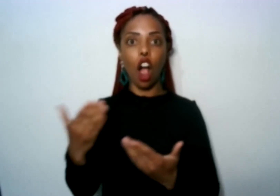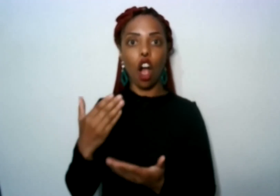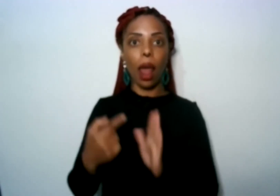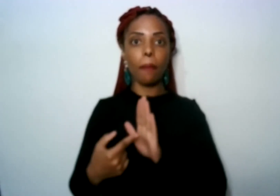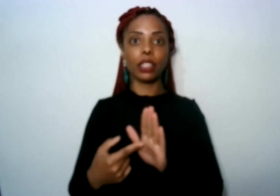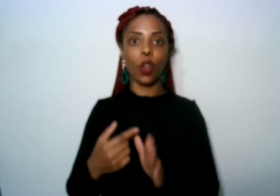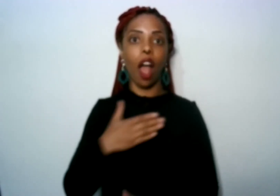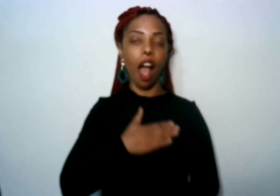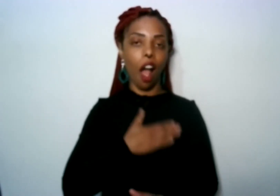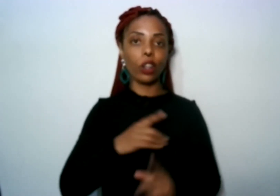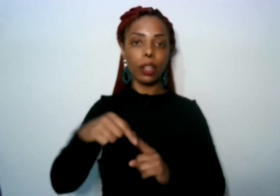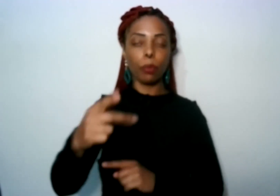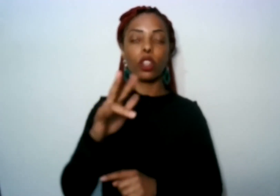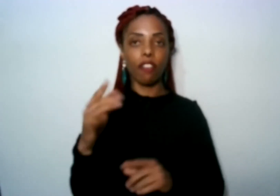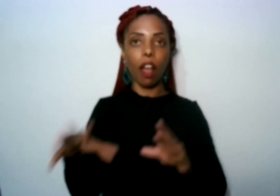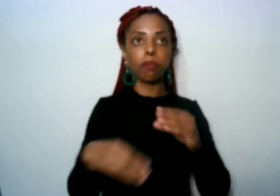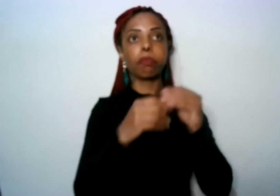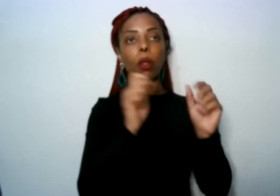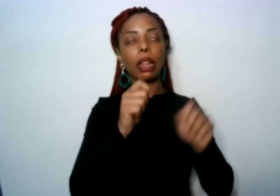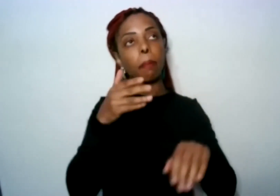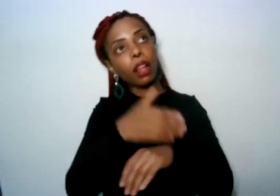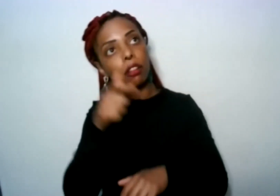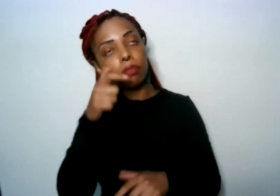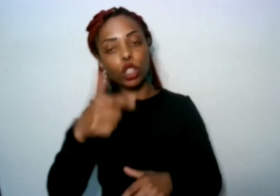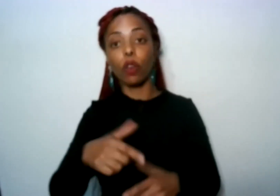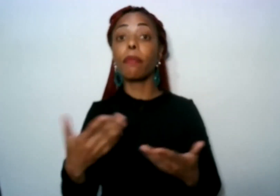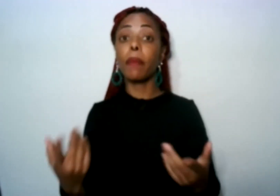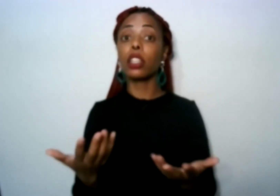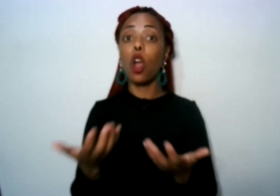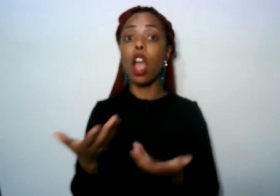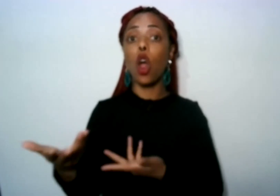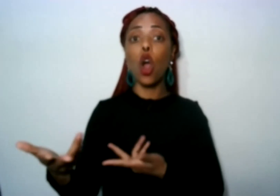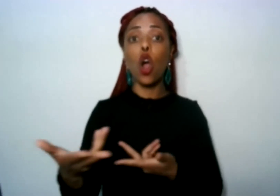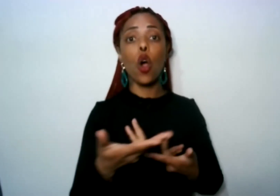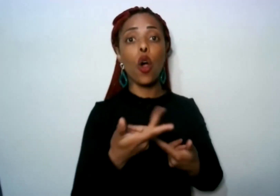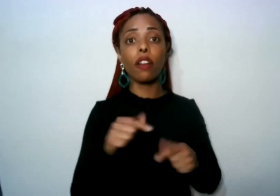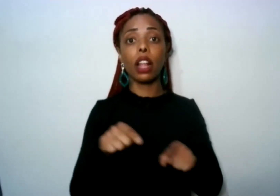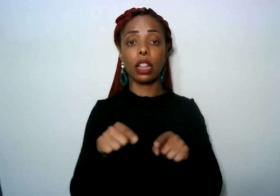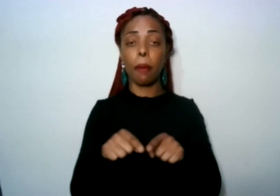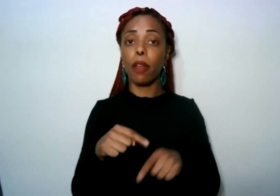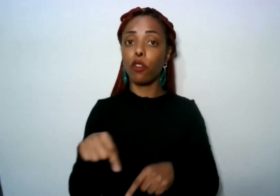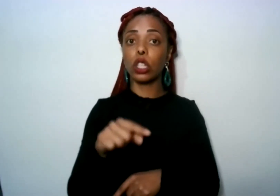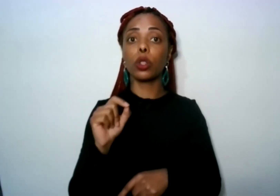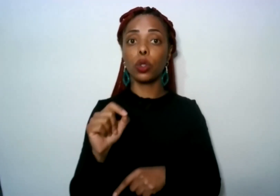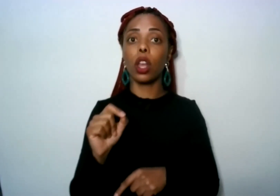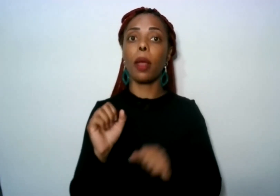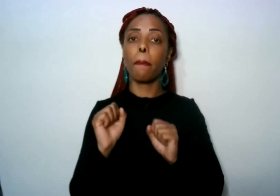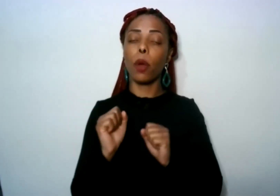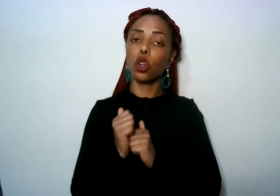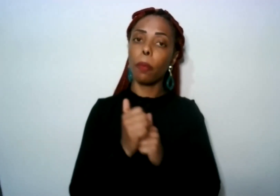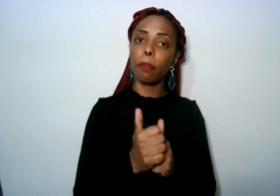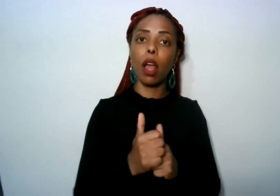repositório institucional e gostaria também de fazer um convite a todos que nos assistem a acompanhar as produções os